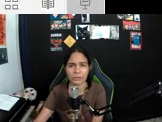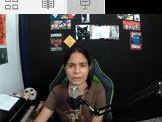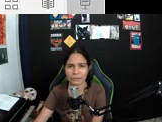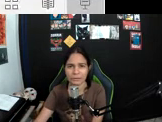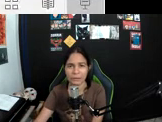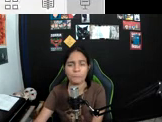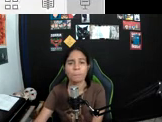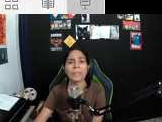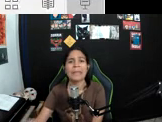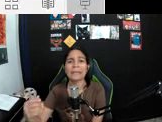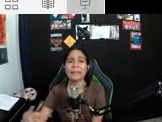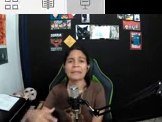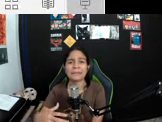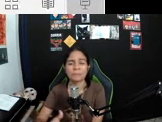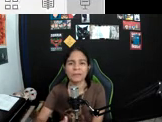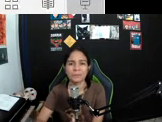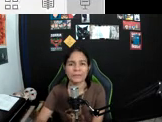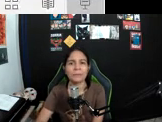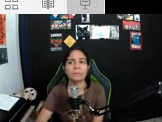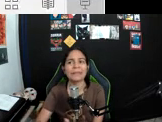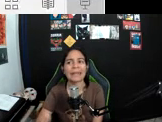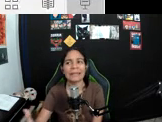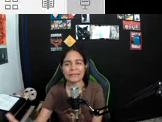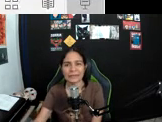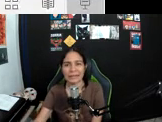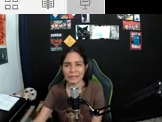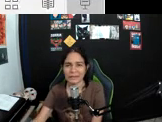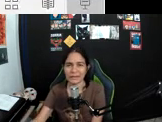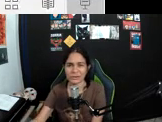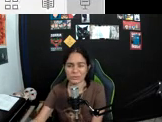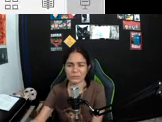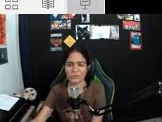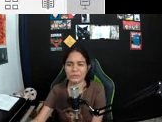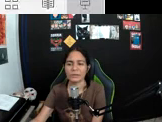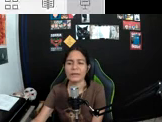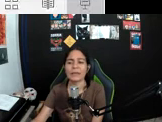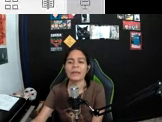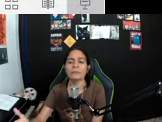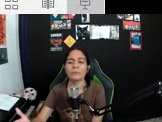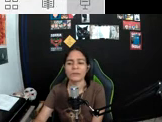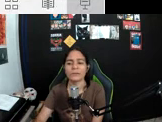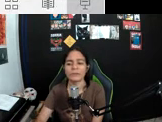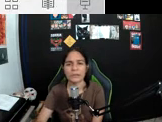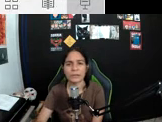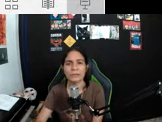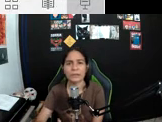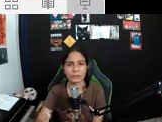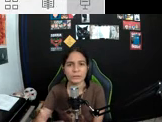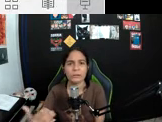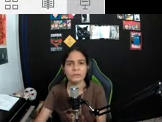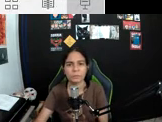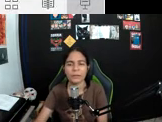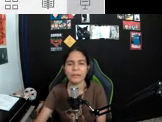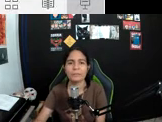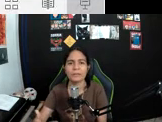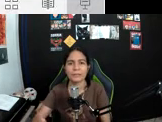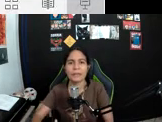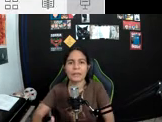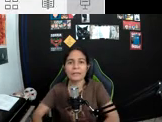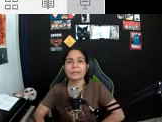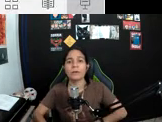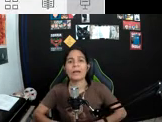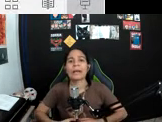ter um doutorado, então, e aí simplesmente se banalizar isso, né? Por isso que temos tantos